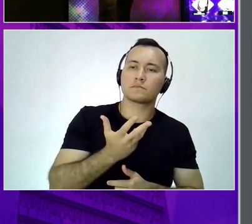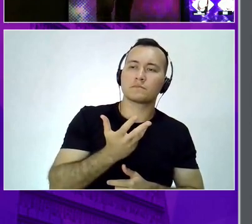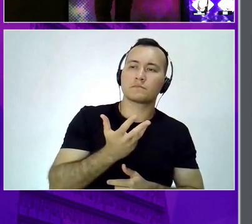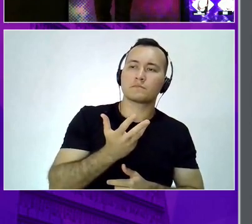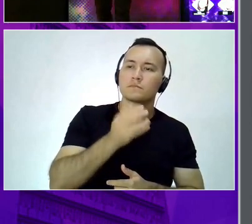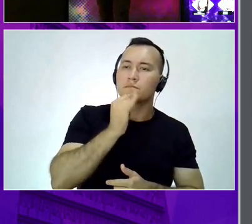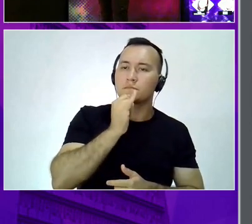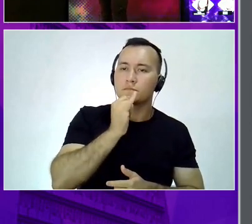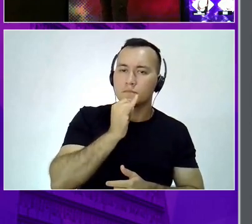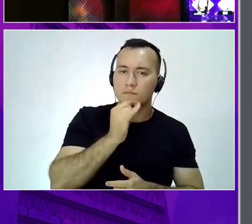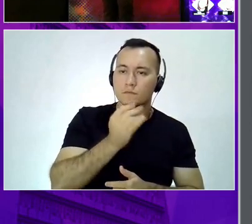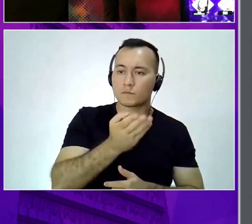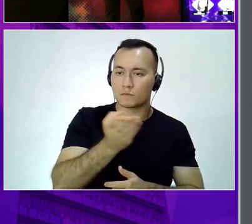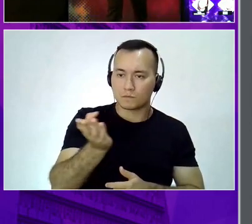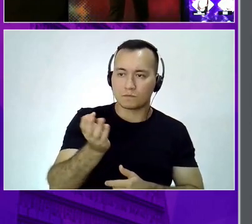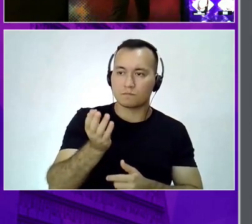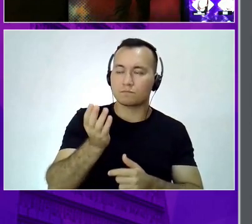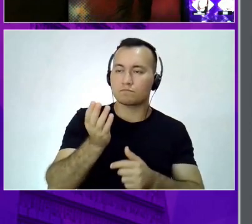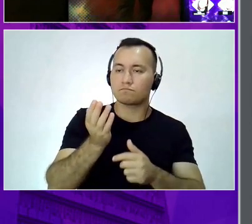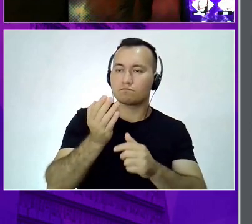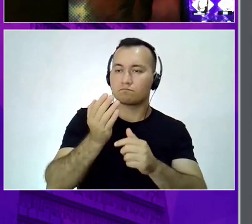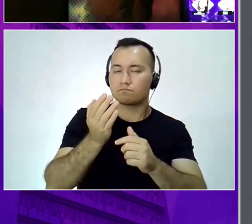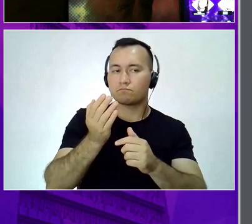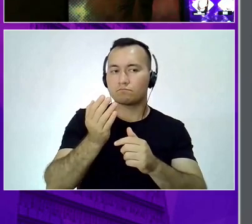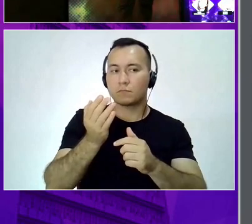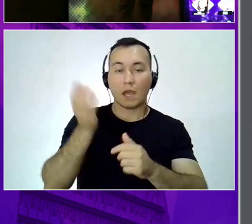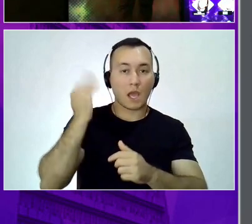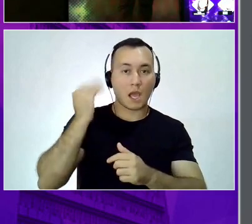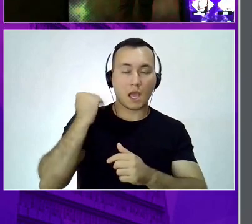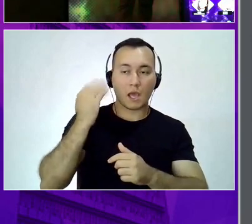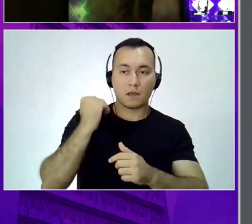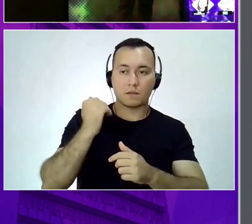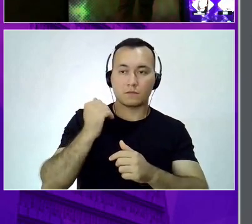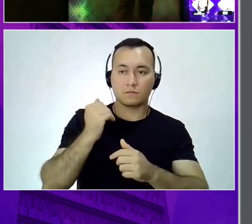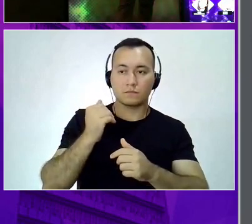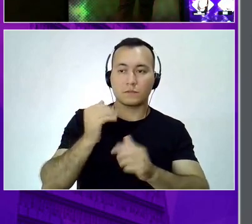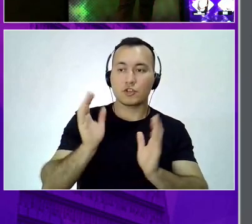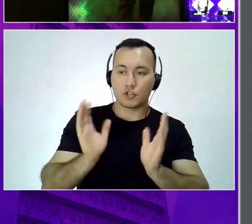vocês recebem dos gestores? Nunca, né?